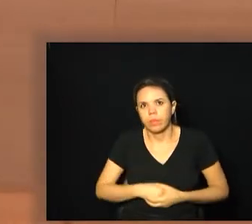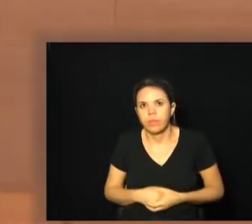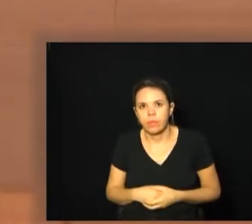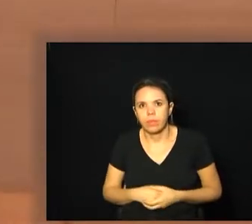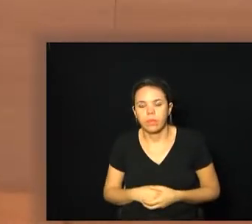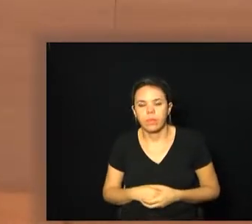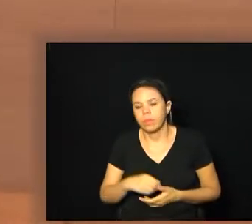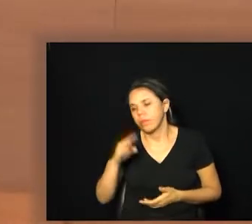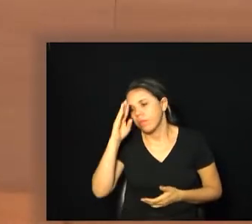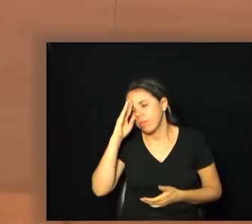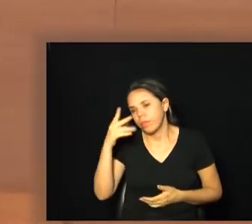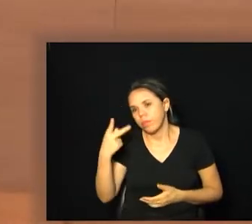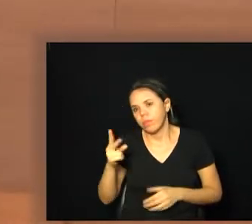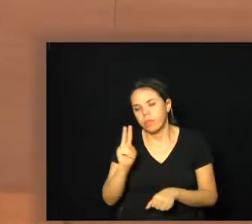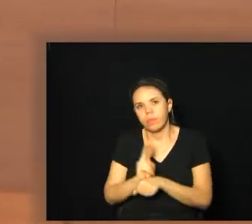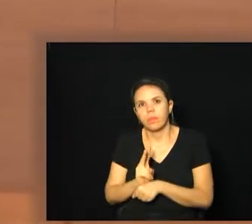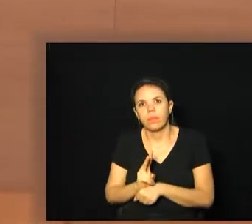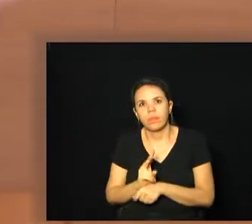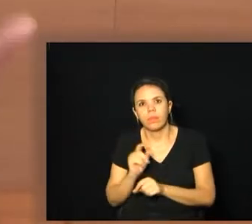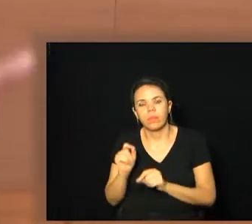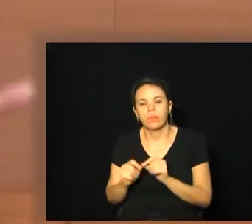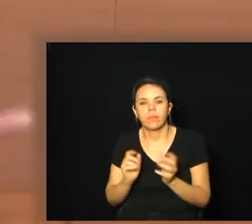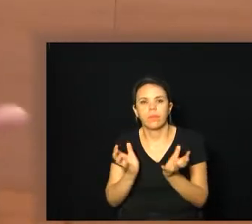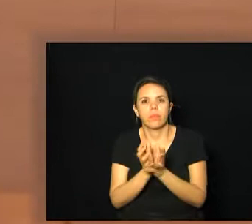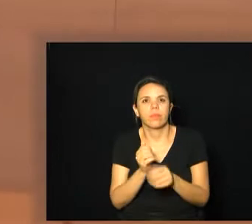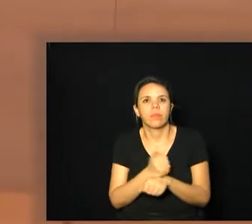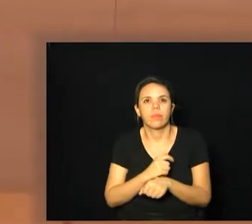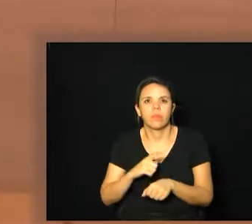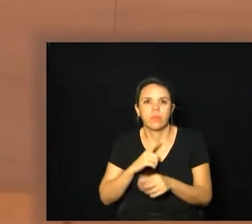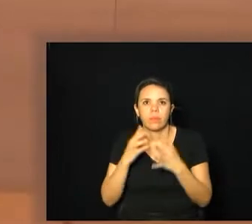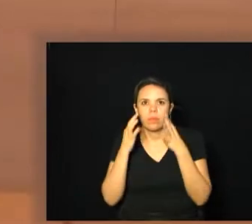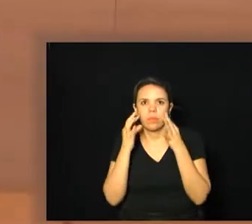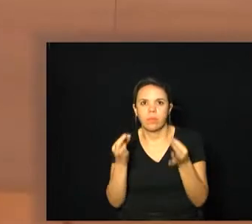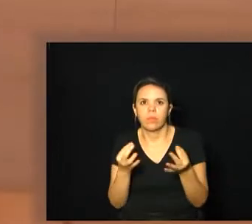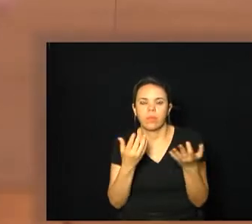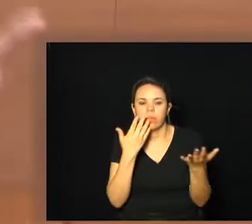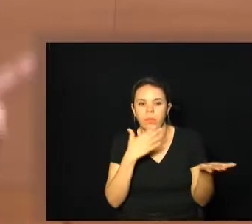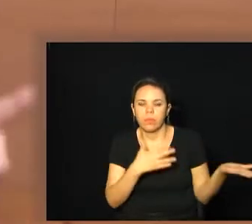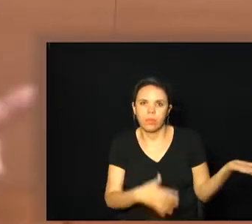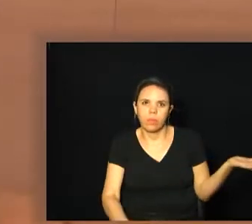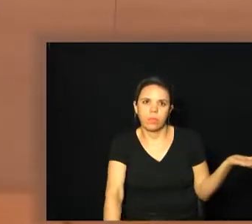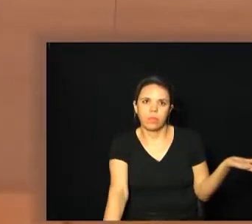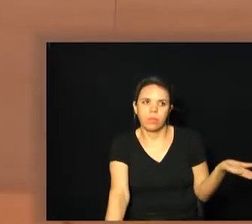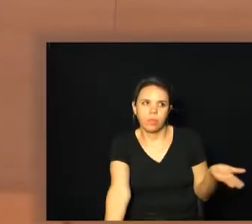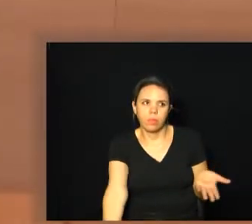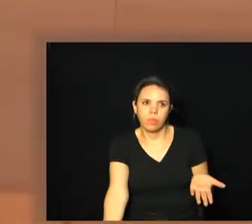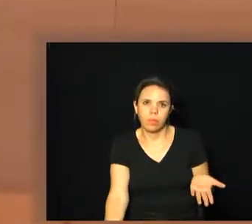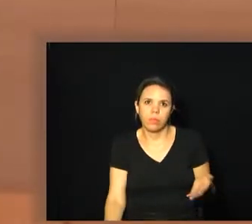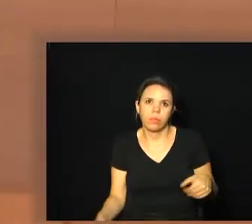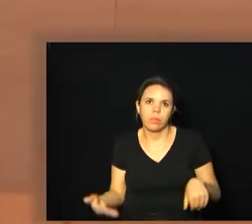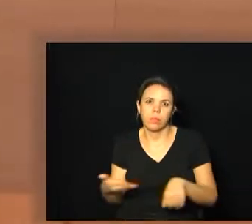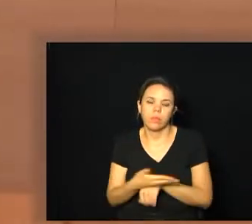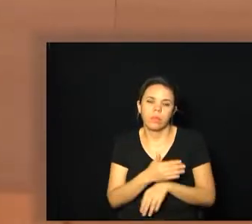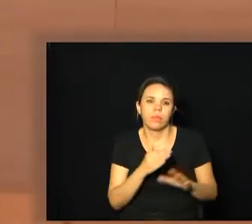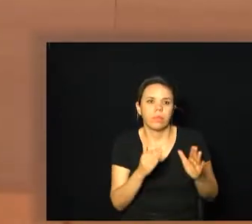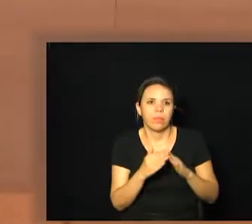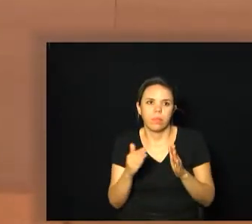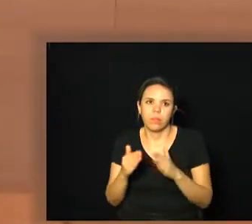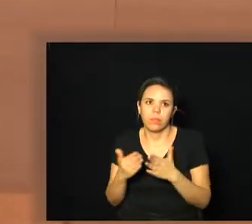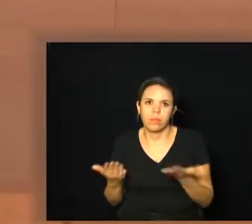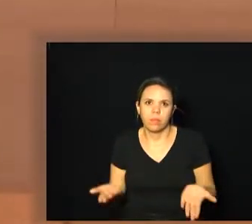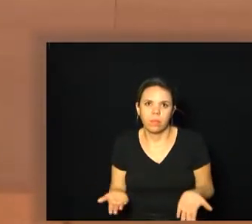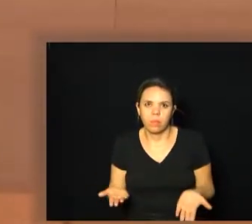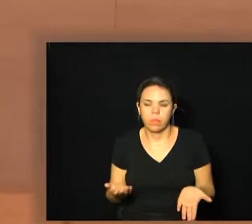vamos priorizá-las para que as equipes tenham um olhar para essas crianças, uma visita domiciliar, e que